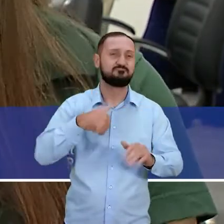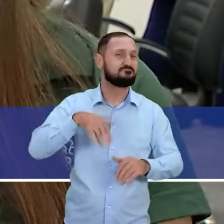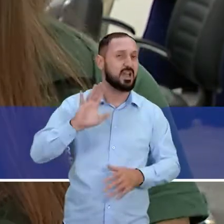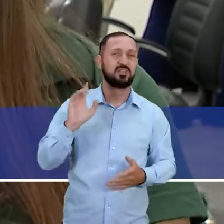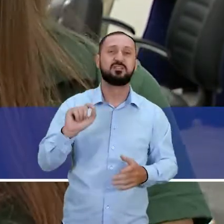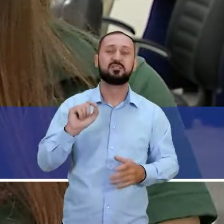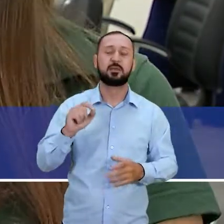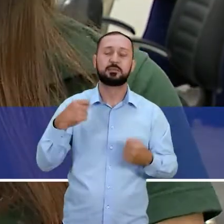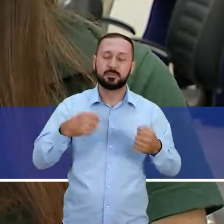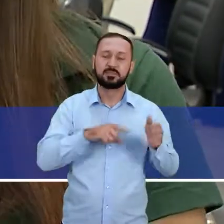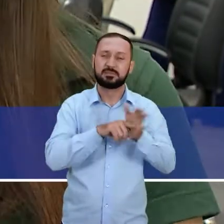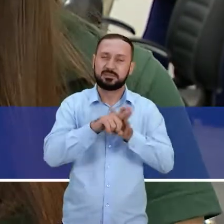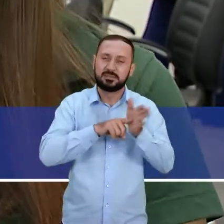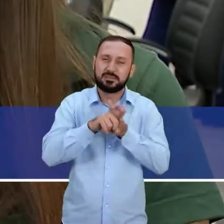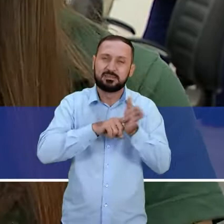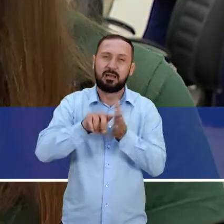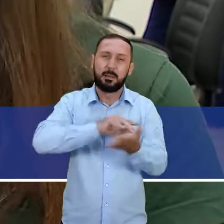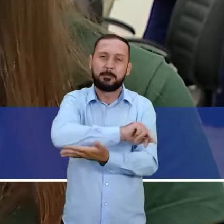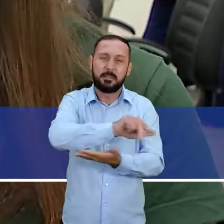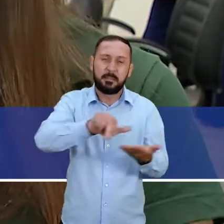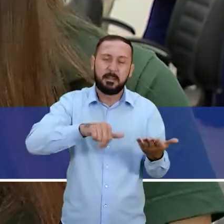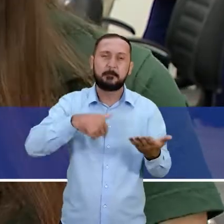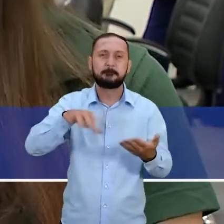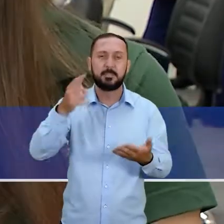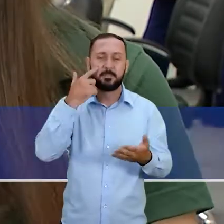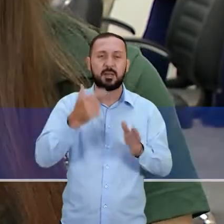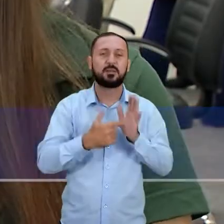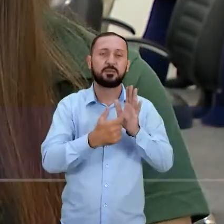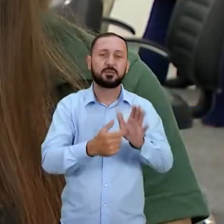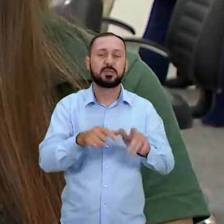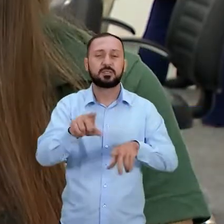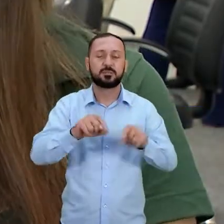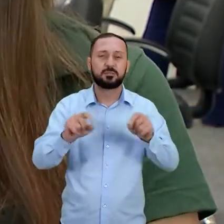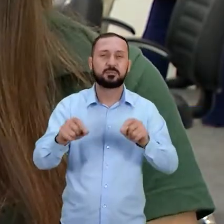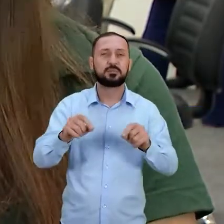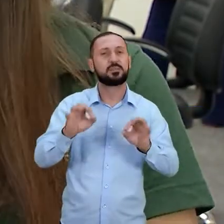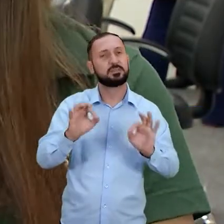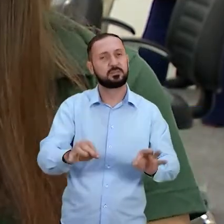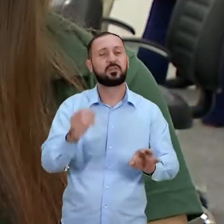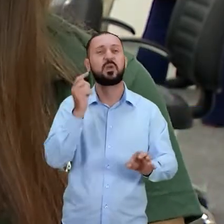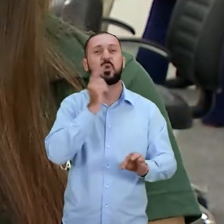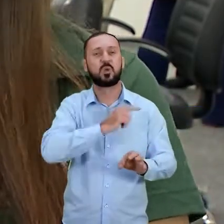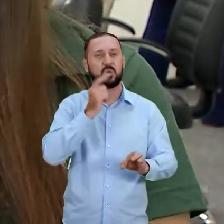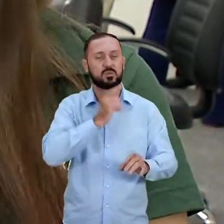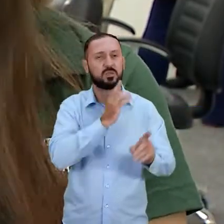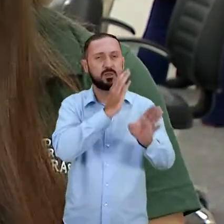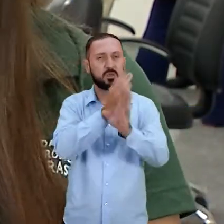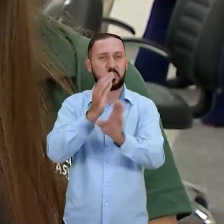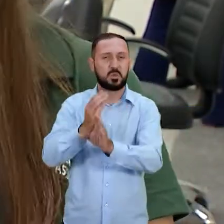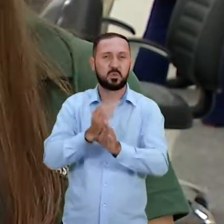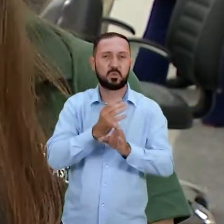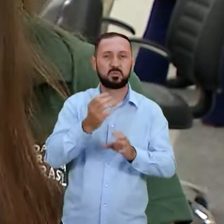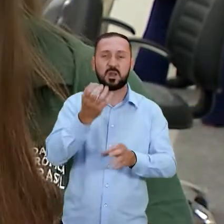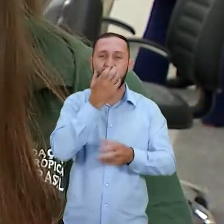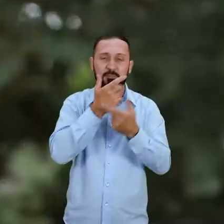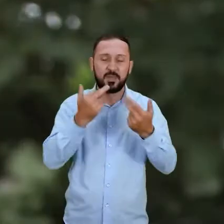conhece. Então, quanto mais pesquisas forem feitas no parque, quanto mais amostragens forem feitas, certamente a gente vai encontrar mais